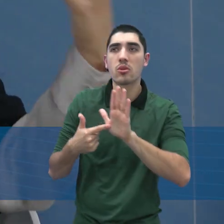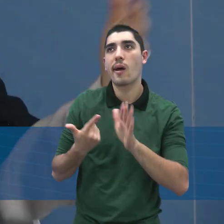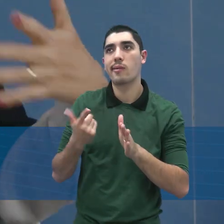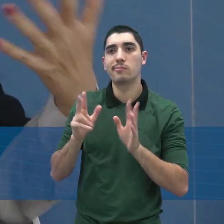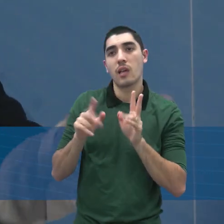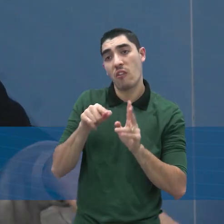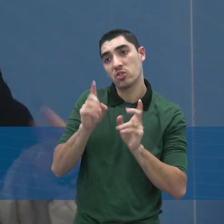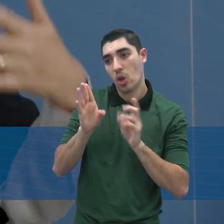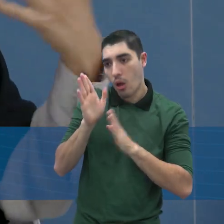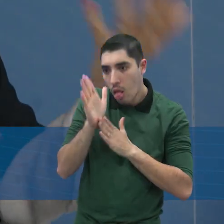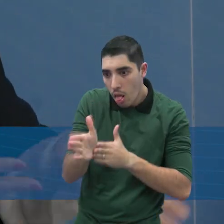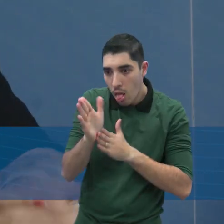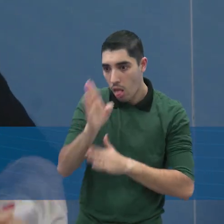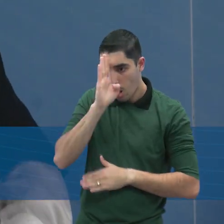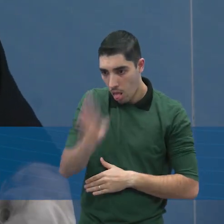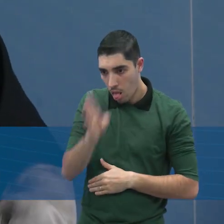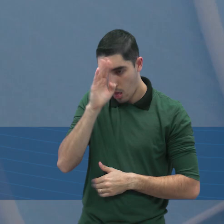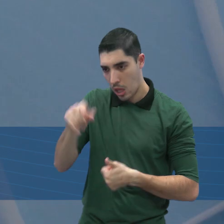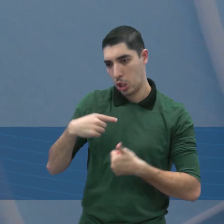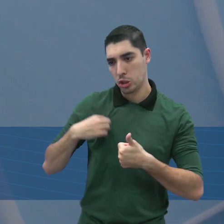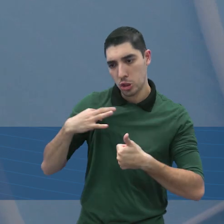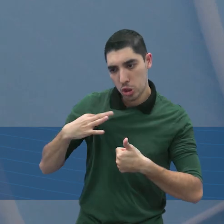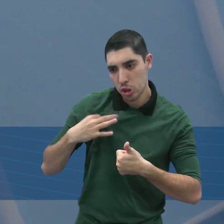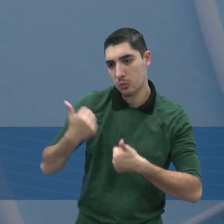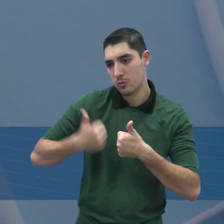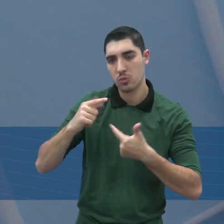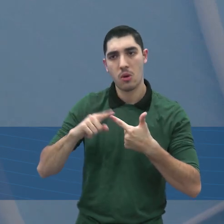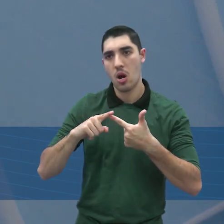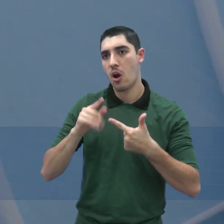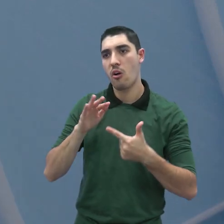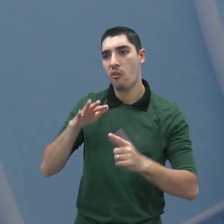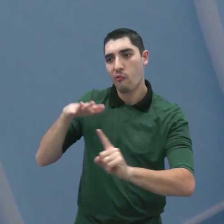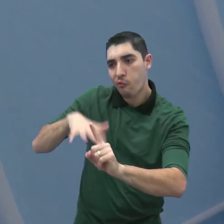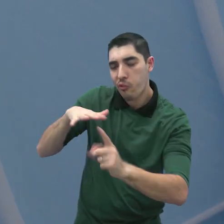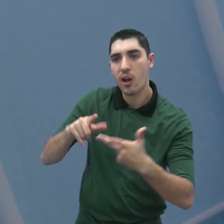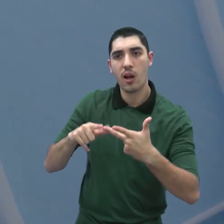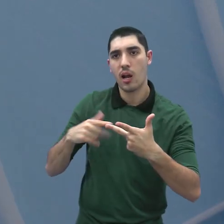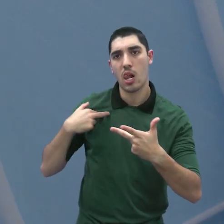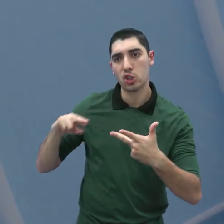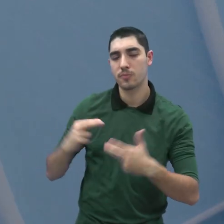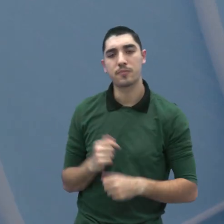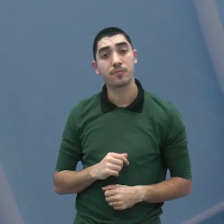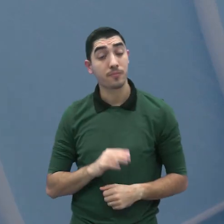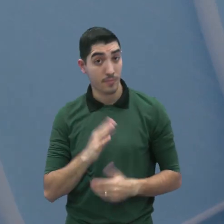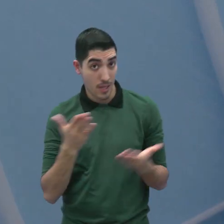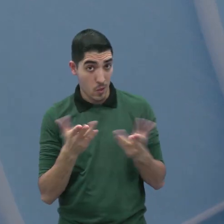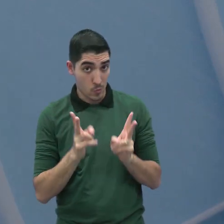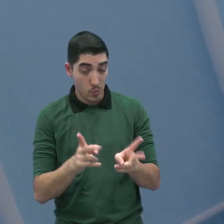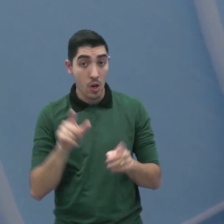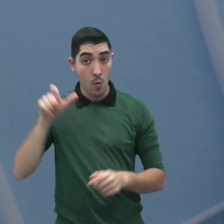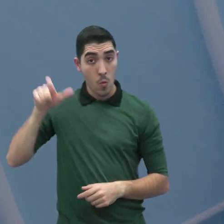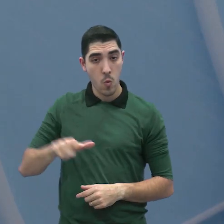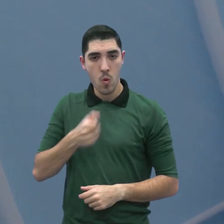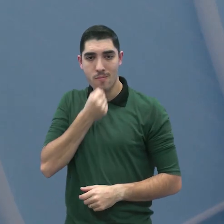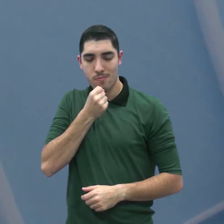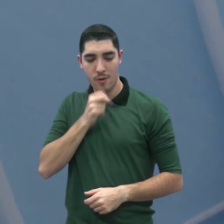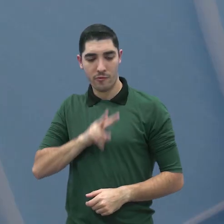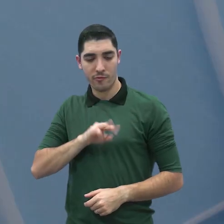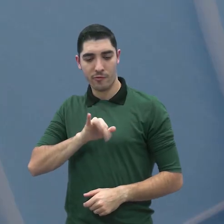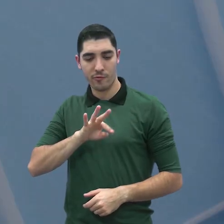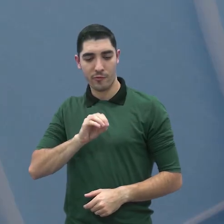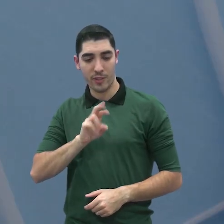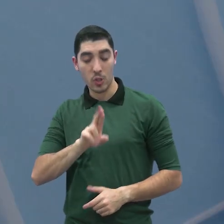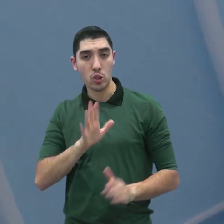do time, da religião, ou do fã. Tá certo. Vamos seguir daqui então, gente, porque o Vitor Fraqueta foi às ruas para